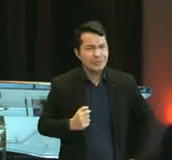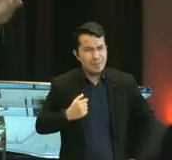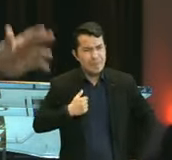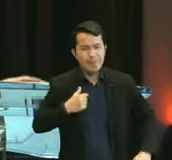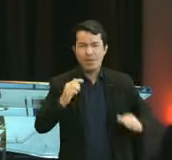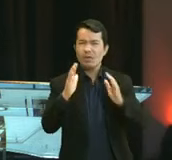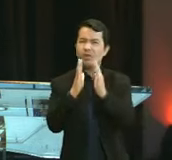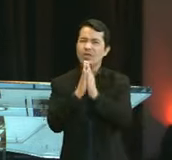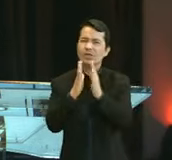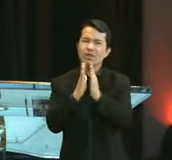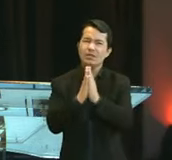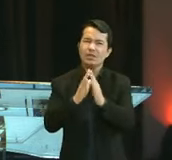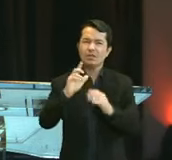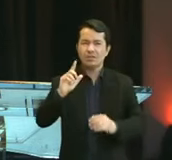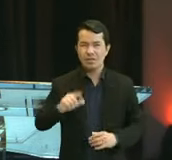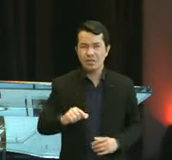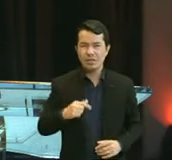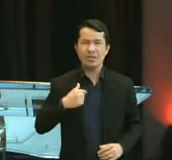sempre cheios.